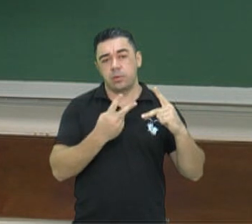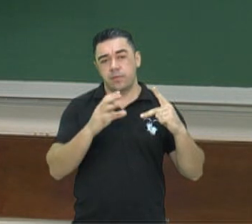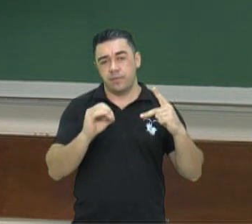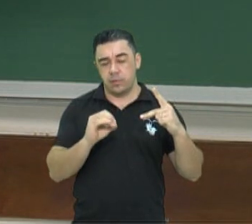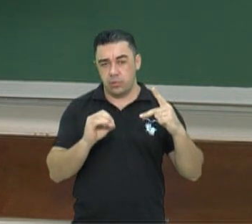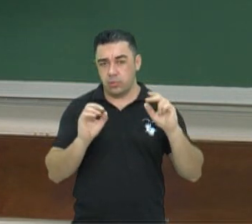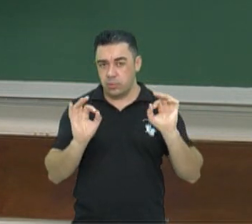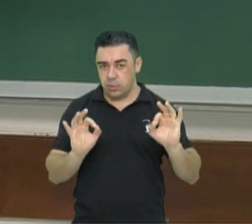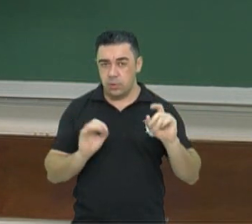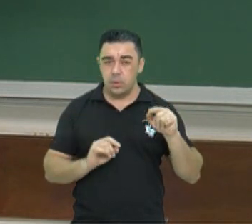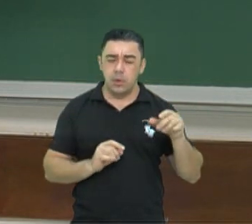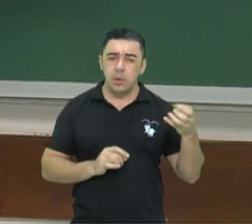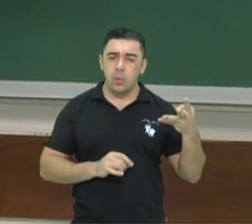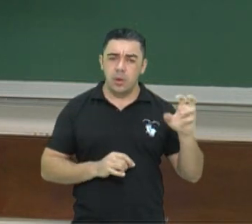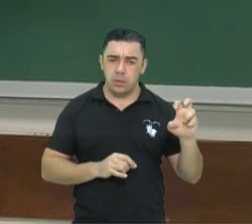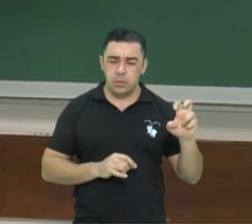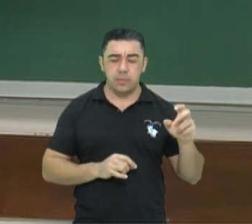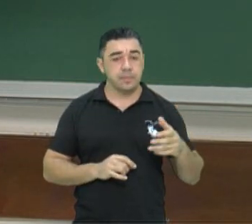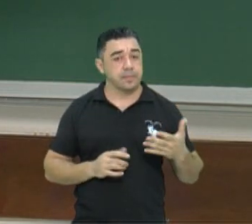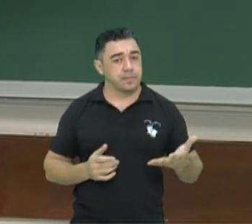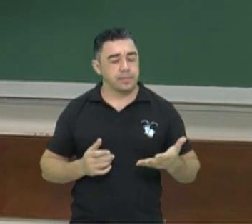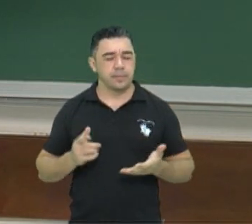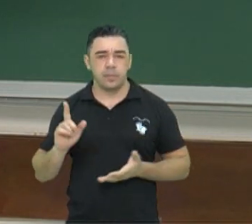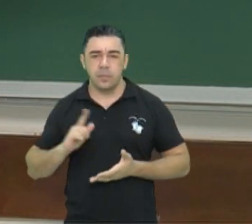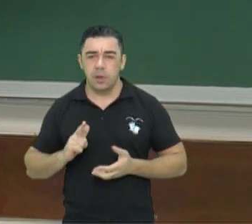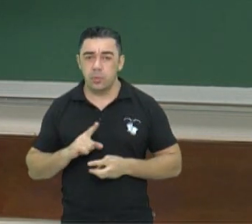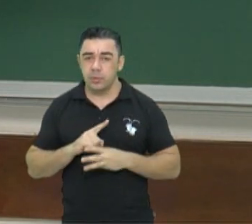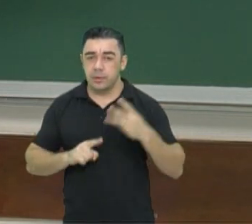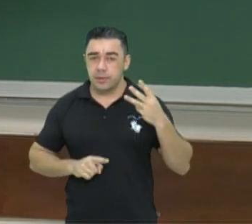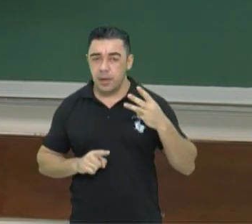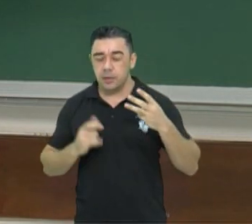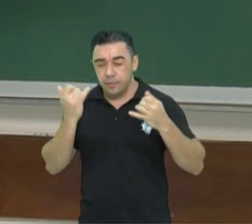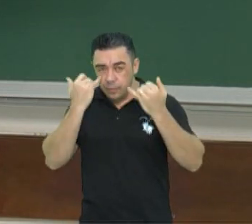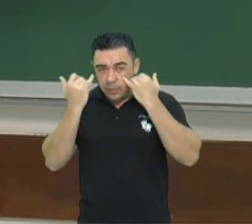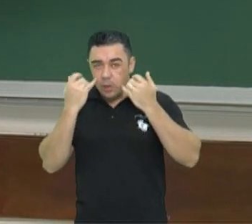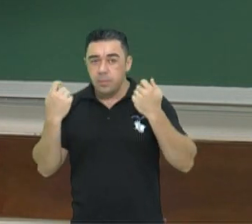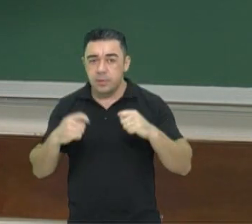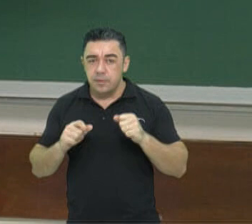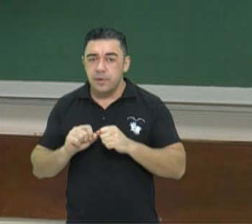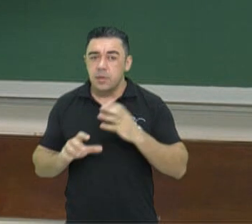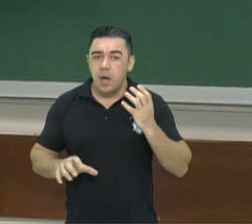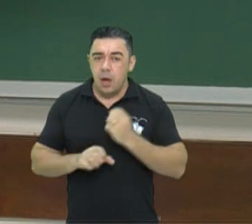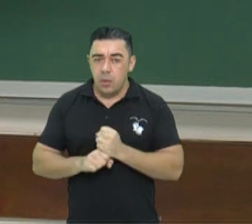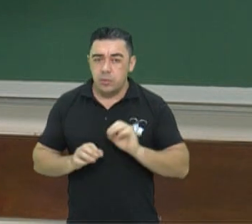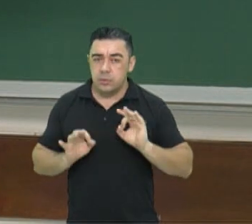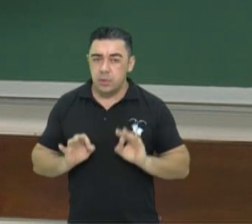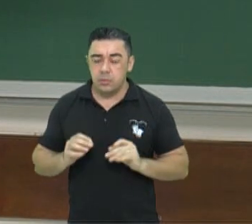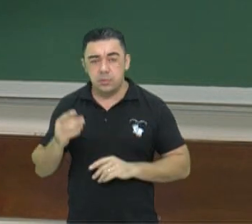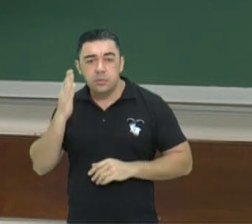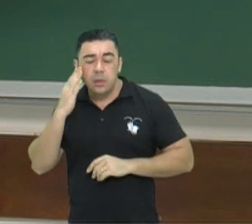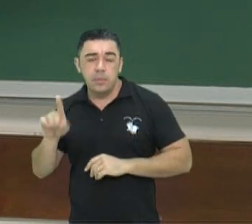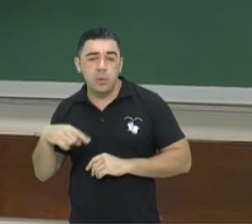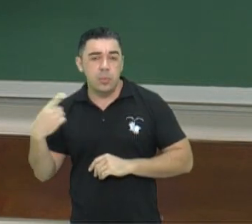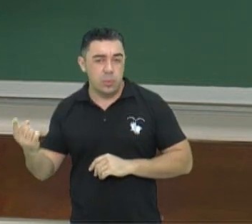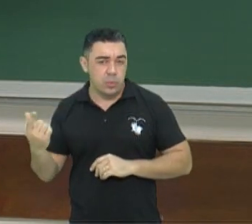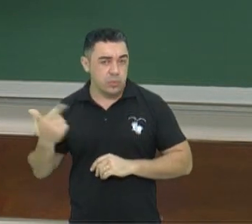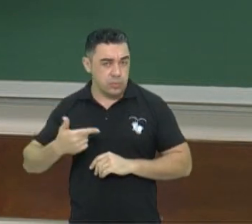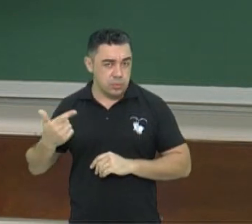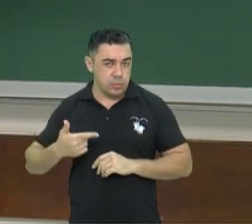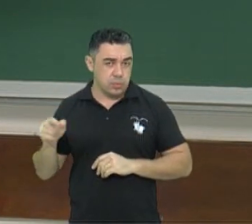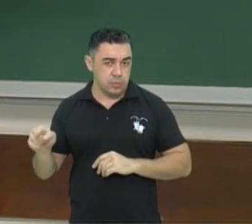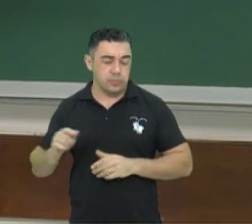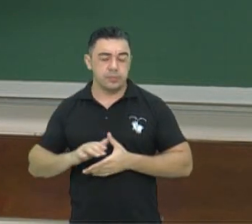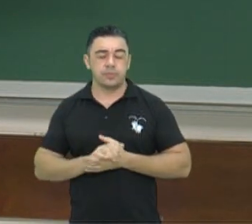o perímetro, tá? Então, ele me deu três informações e eu preciso calcular o perímetro do